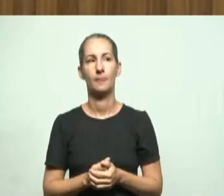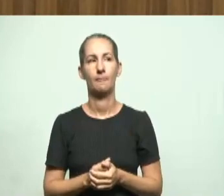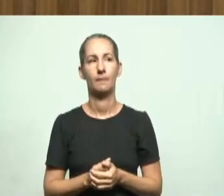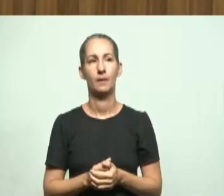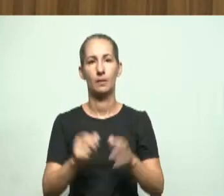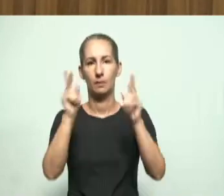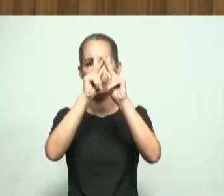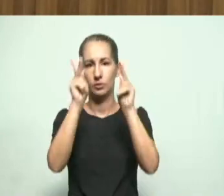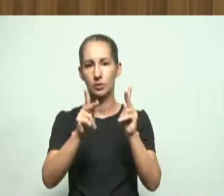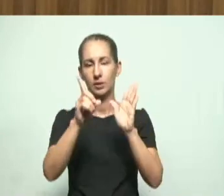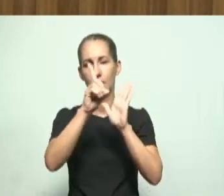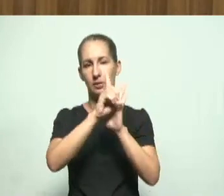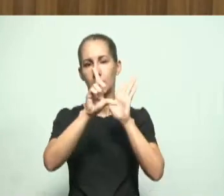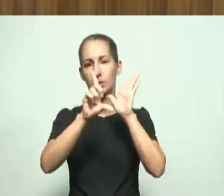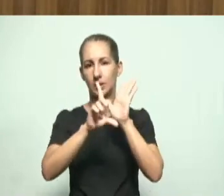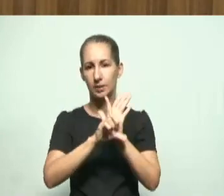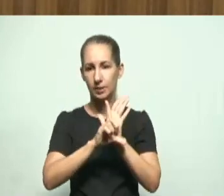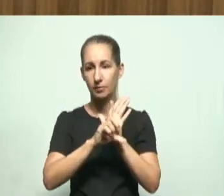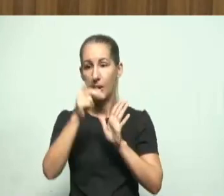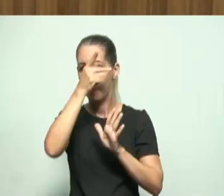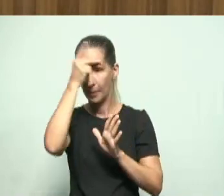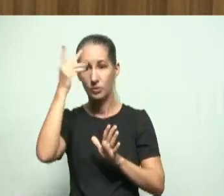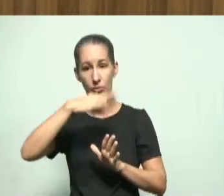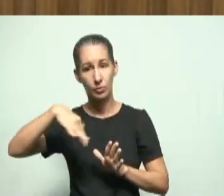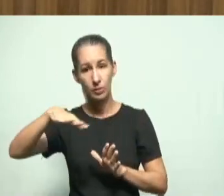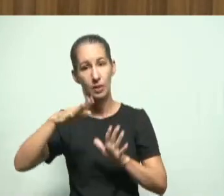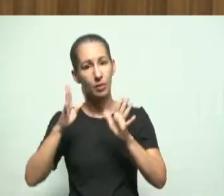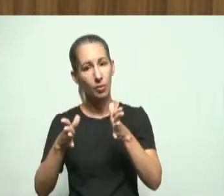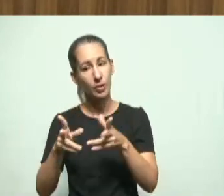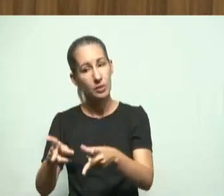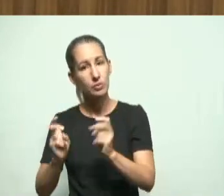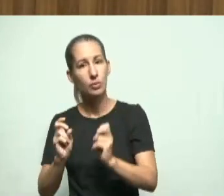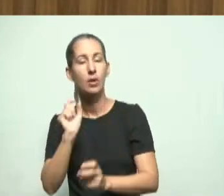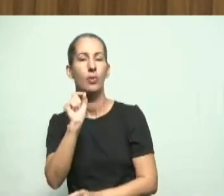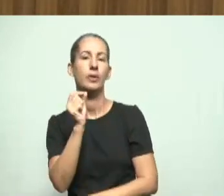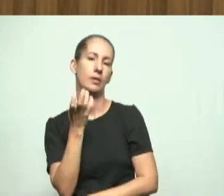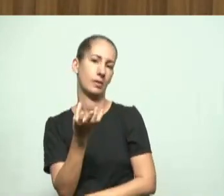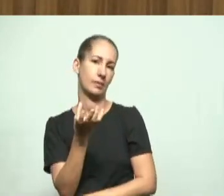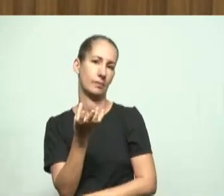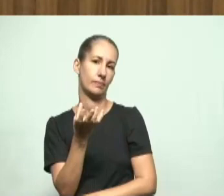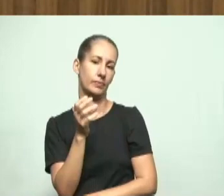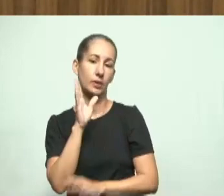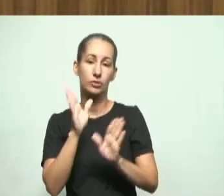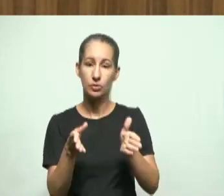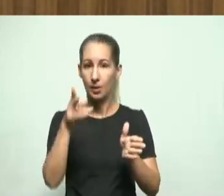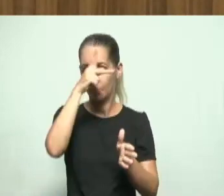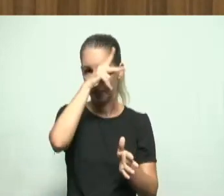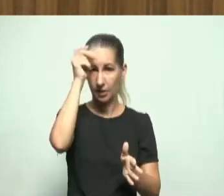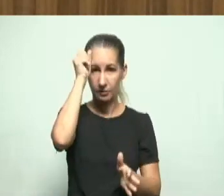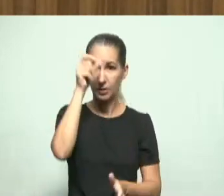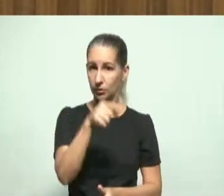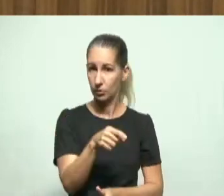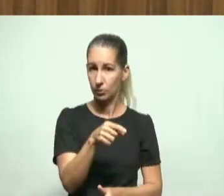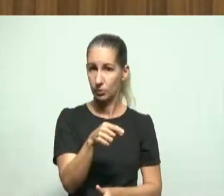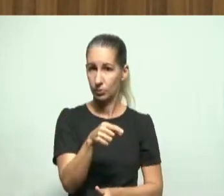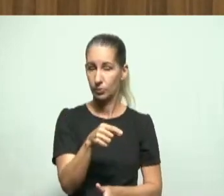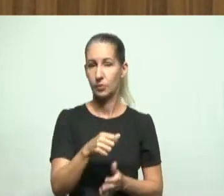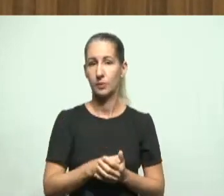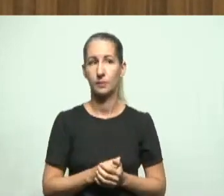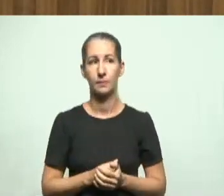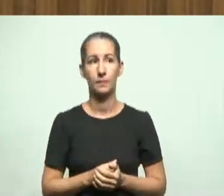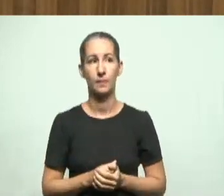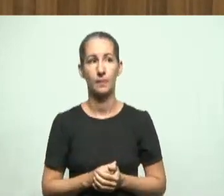projeto de decreto legislativo, para que as pessoas agora decidam o que quer. Já que o município e algum